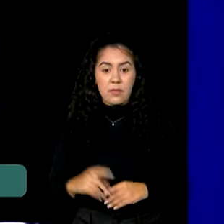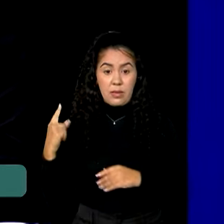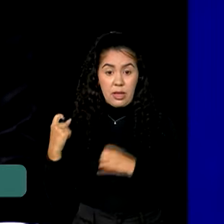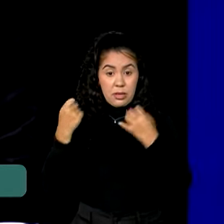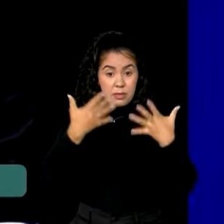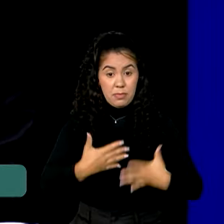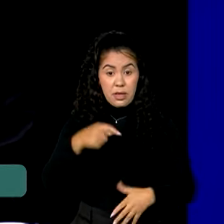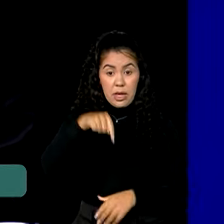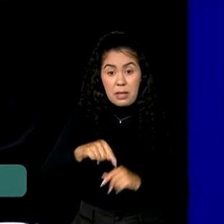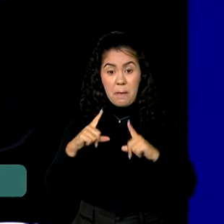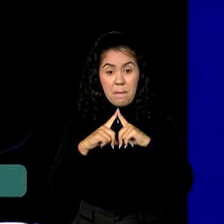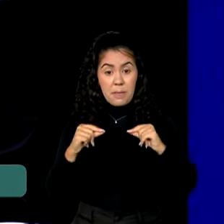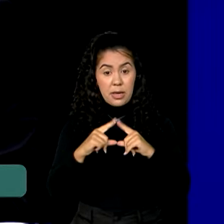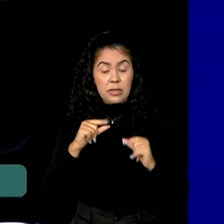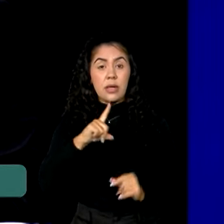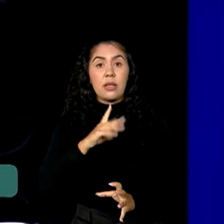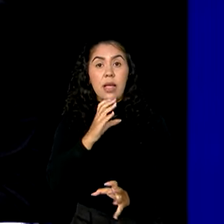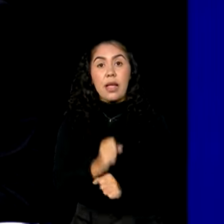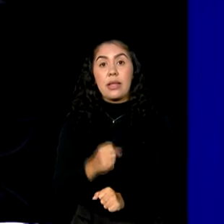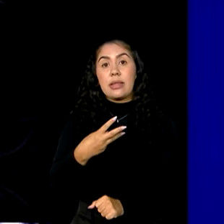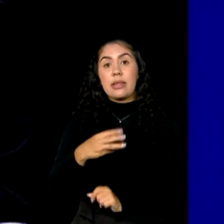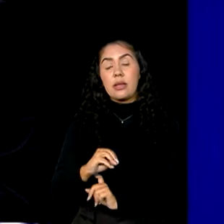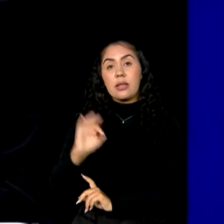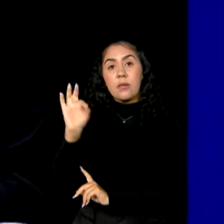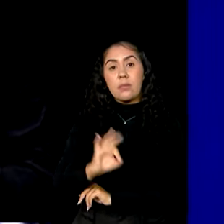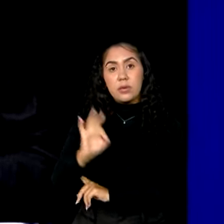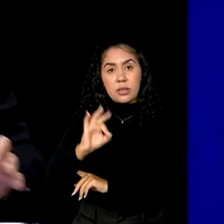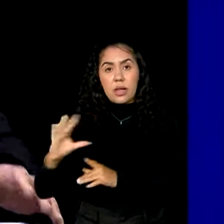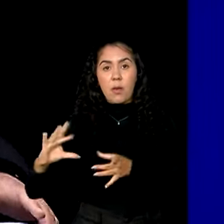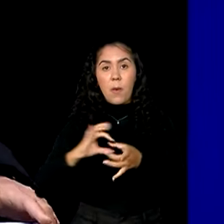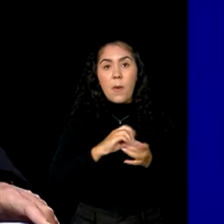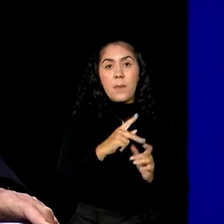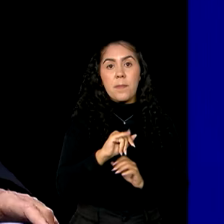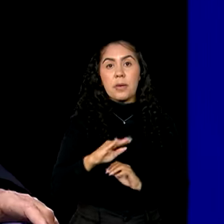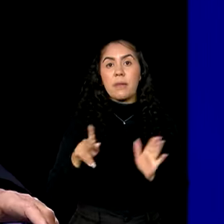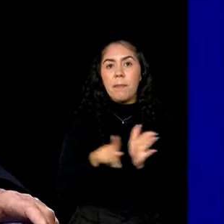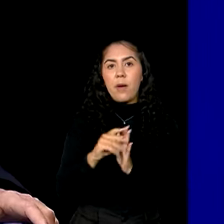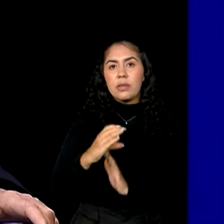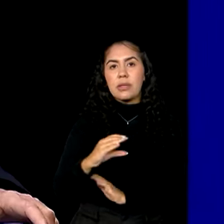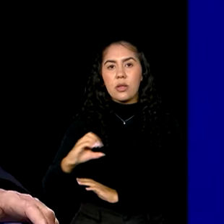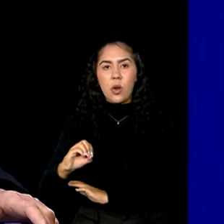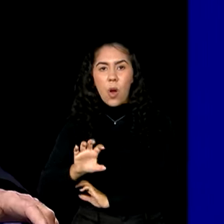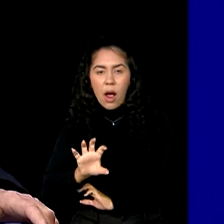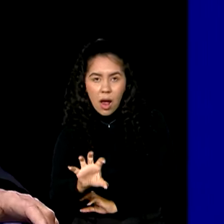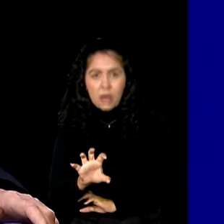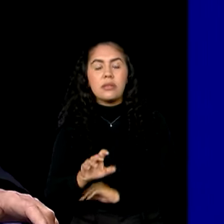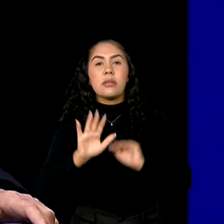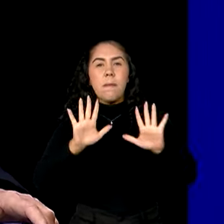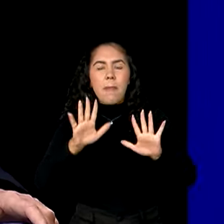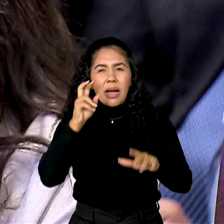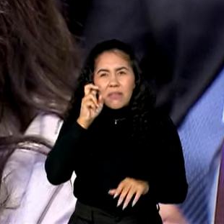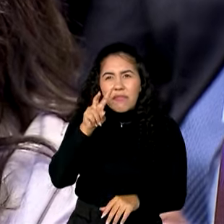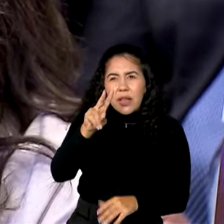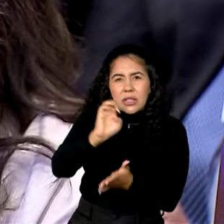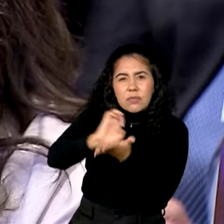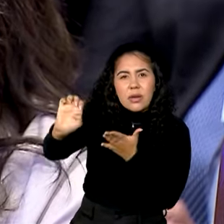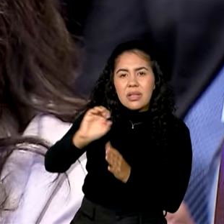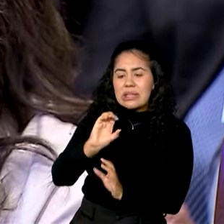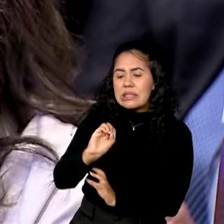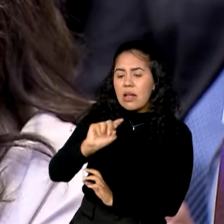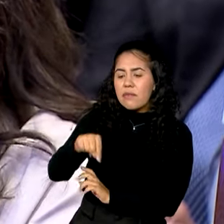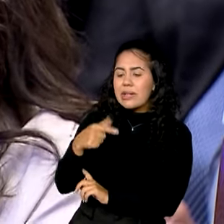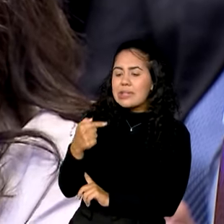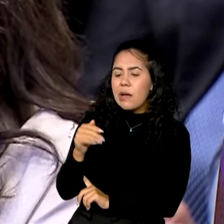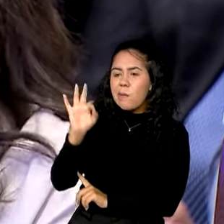tem 30% de participação no PIB do Centro-Oeste, mas quando a gente olha para as exportações é